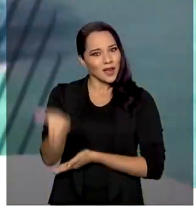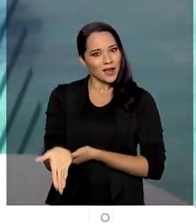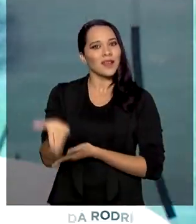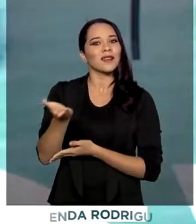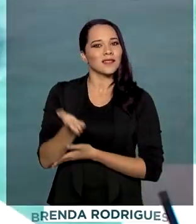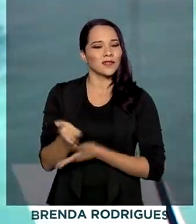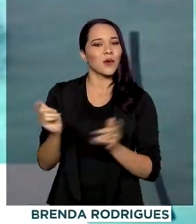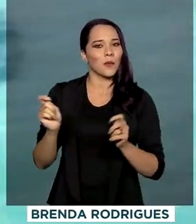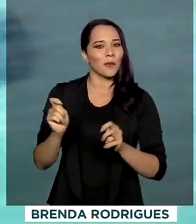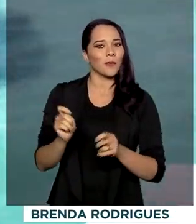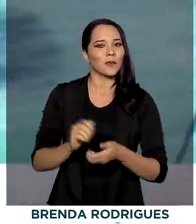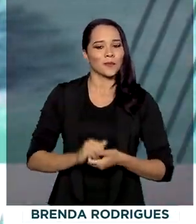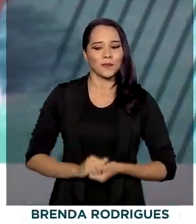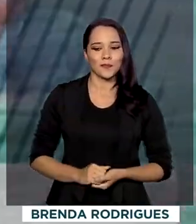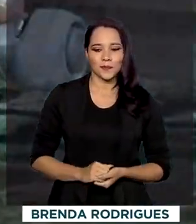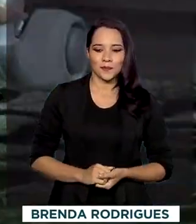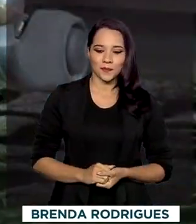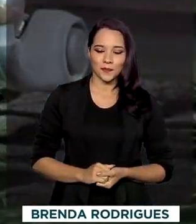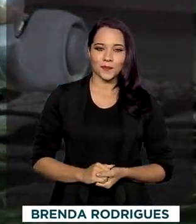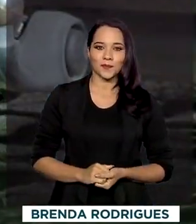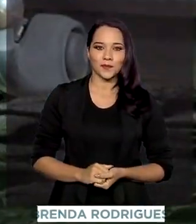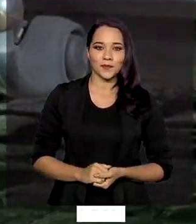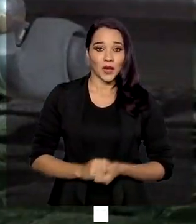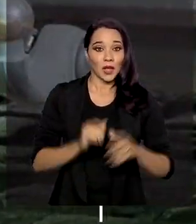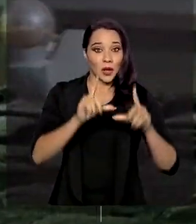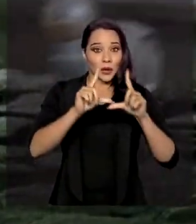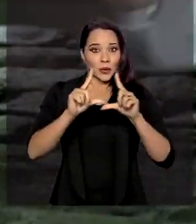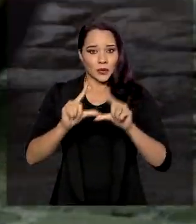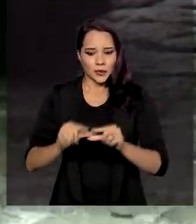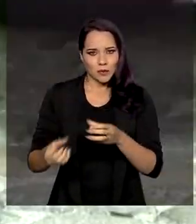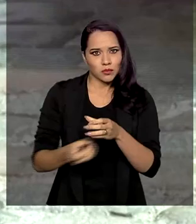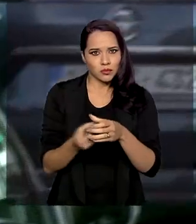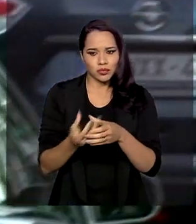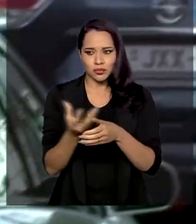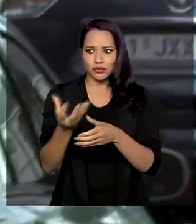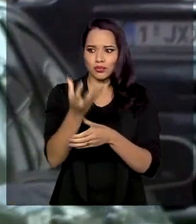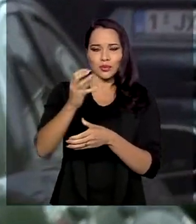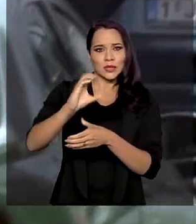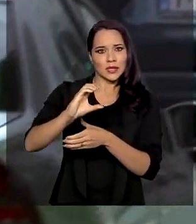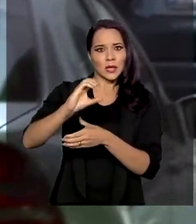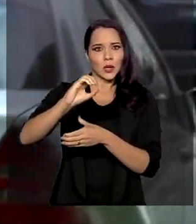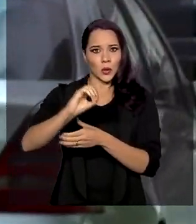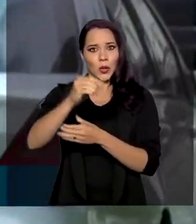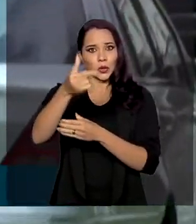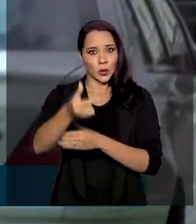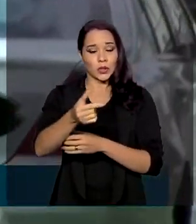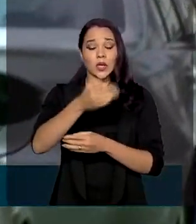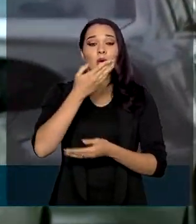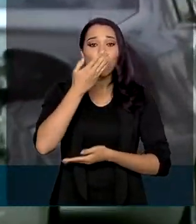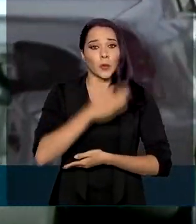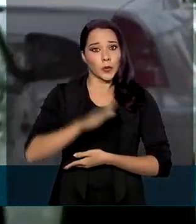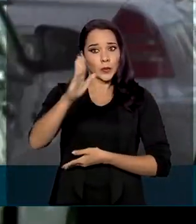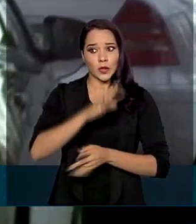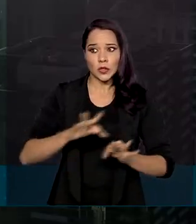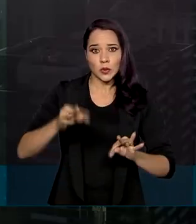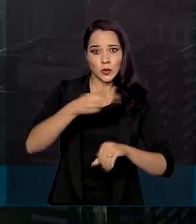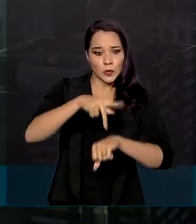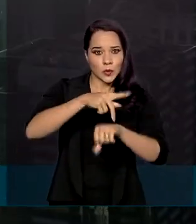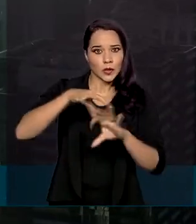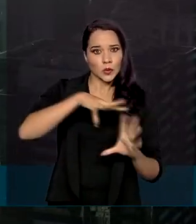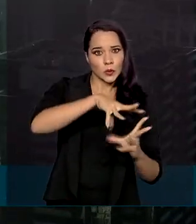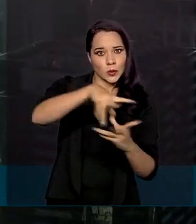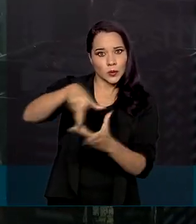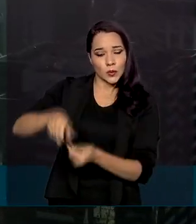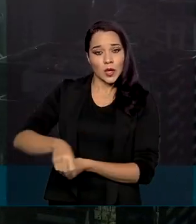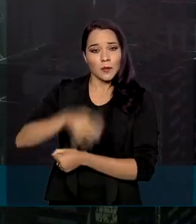compensação ambiental. Reduzir as emissões de gás carbônico é o compromisso assumido por países de todo o mundo para